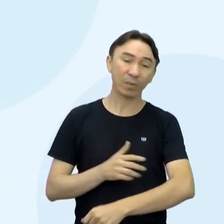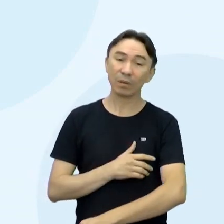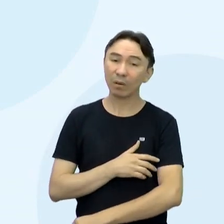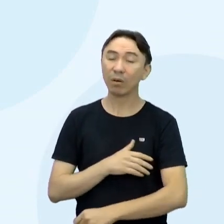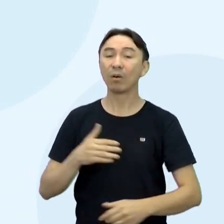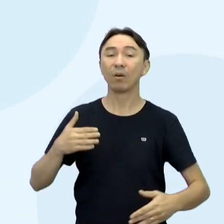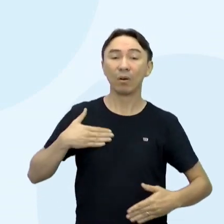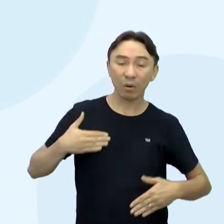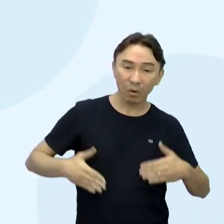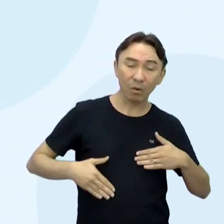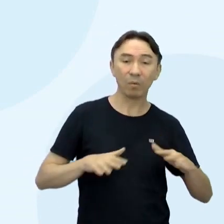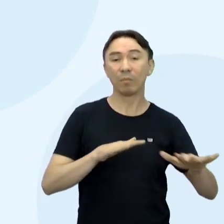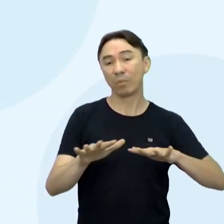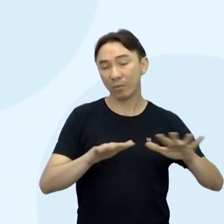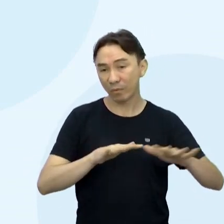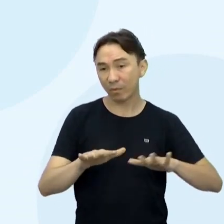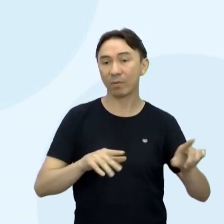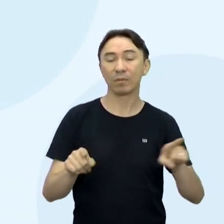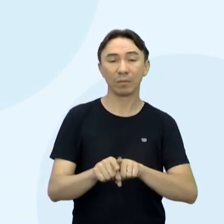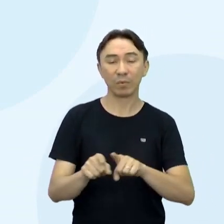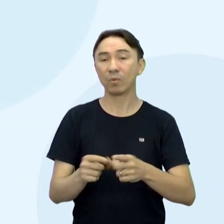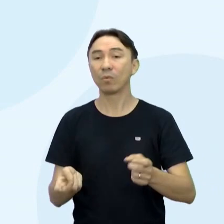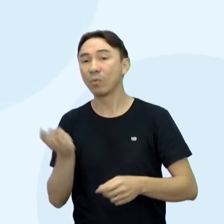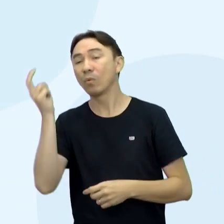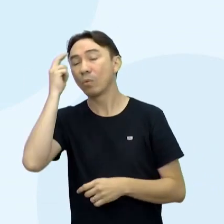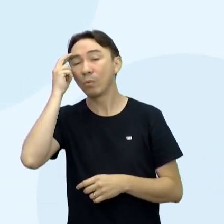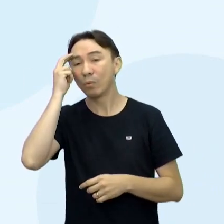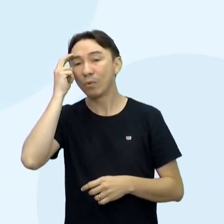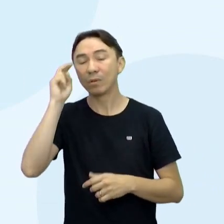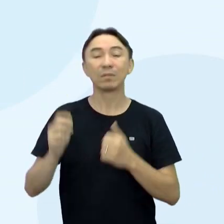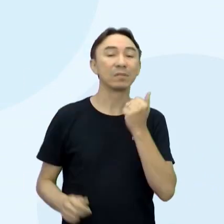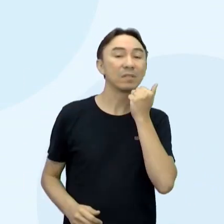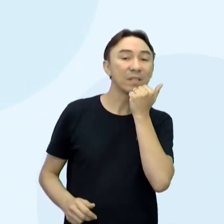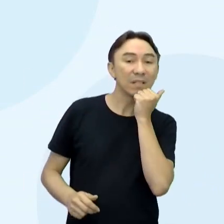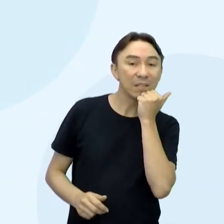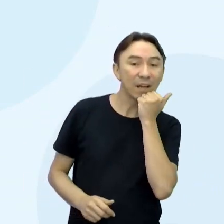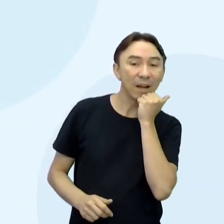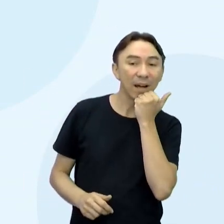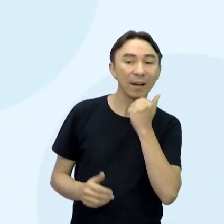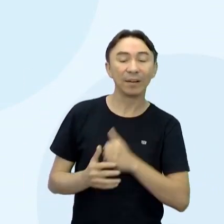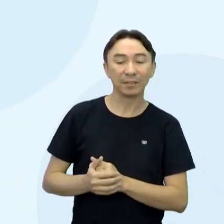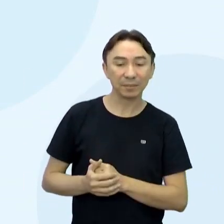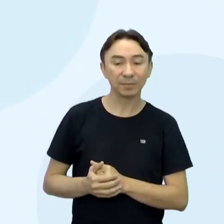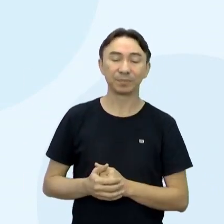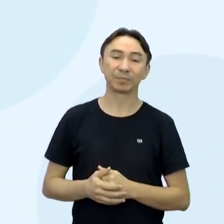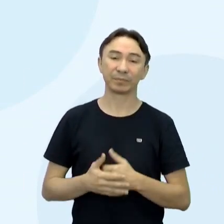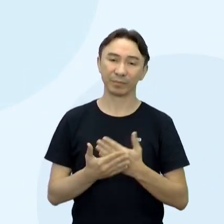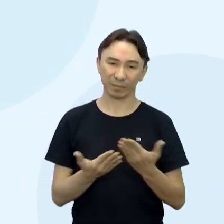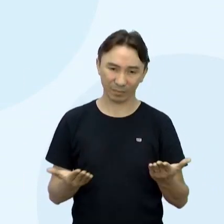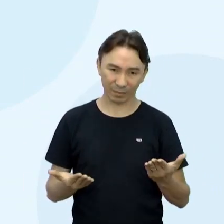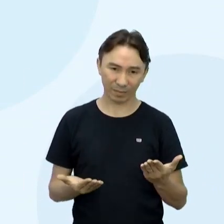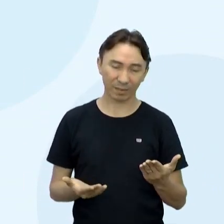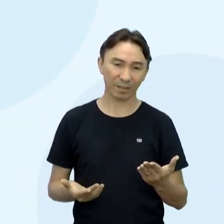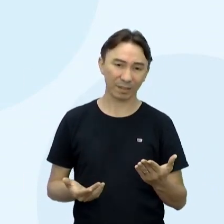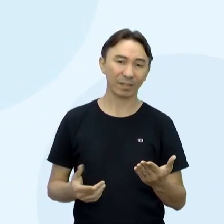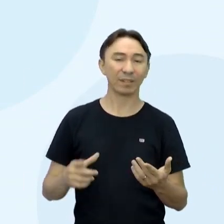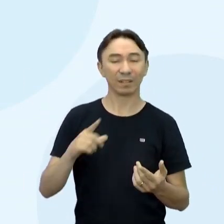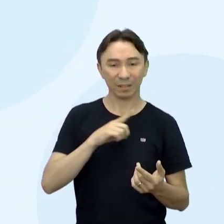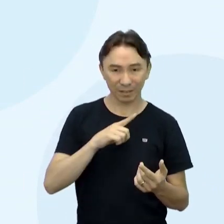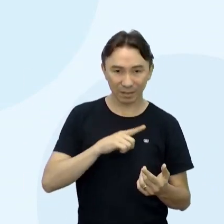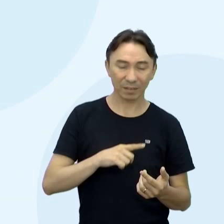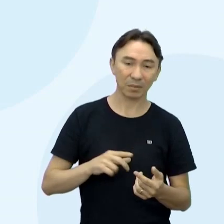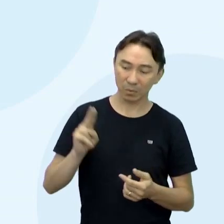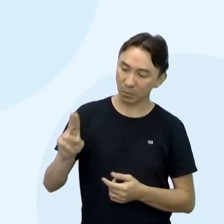também cultura e ciência. Os componentes dessa unidade curricular são